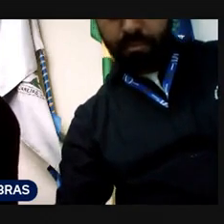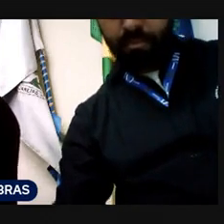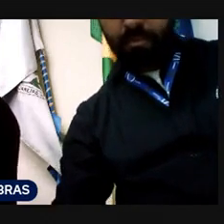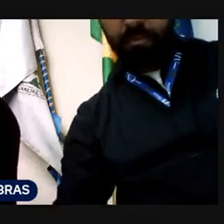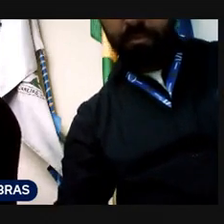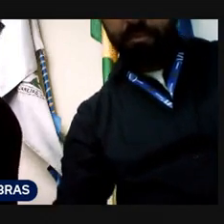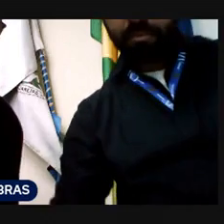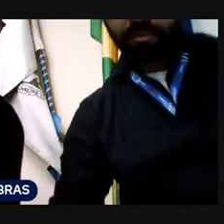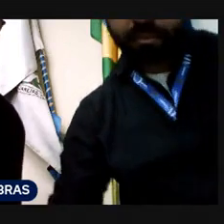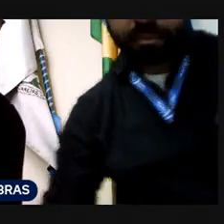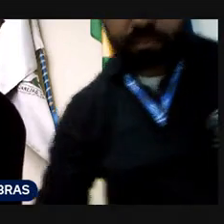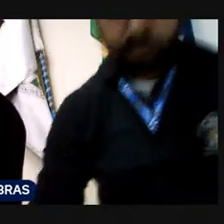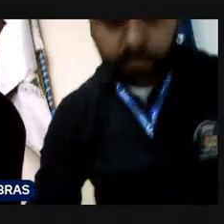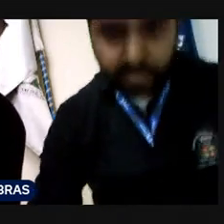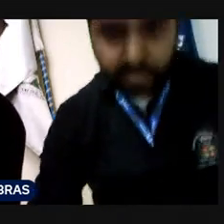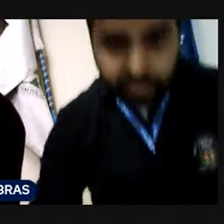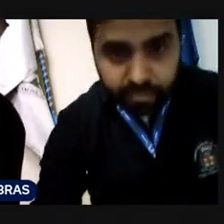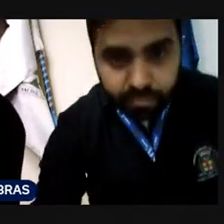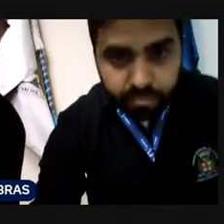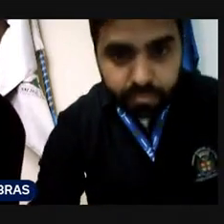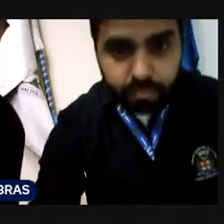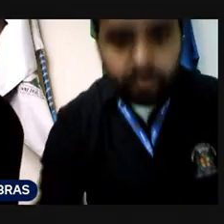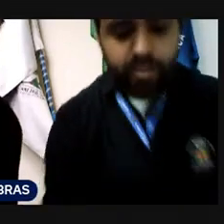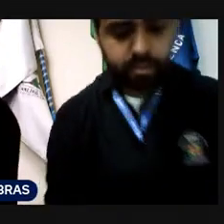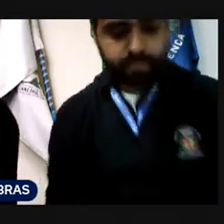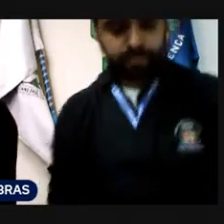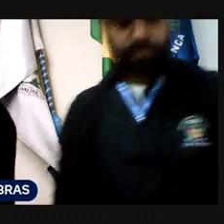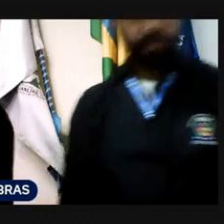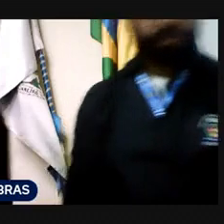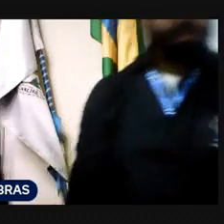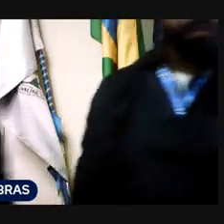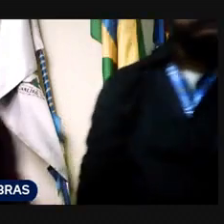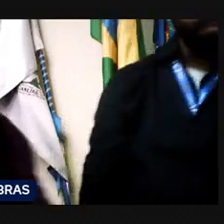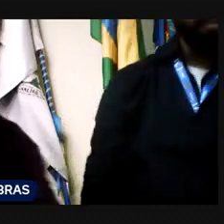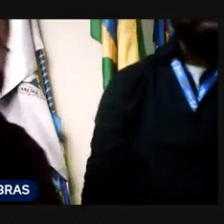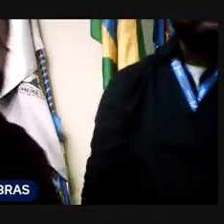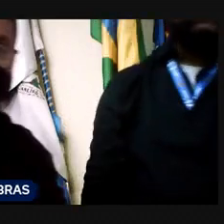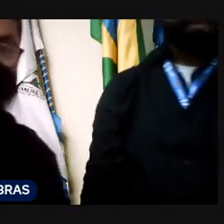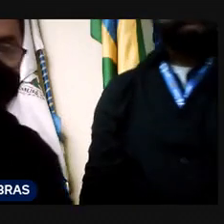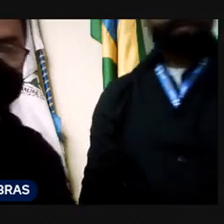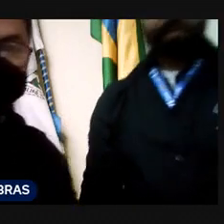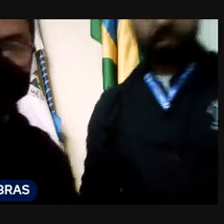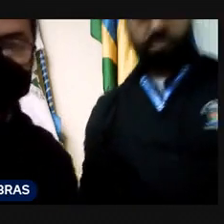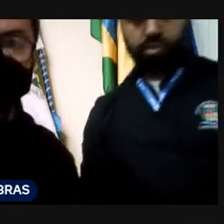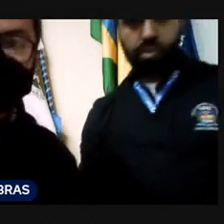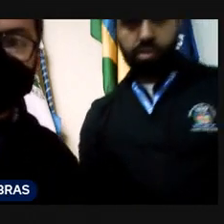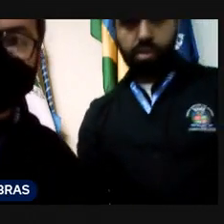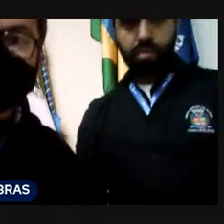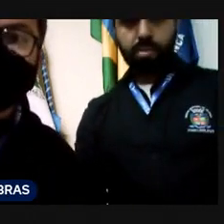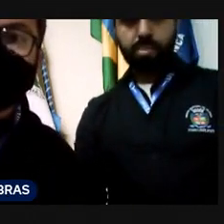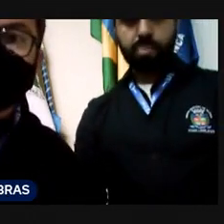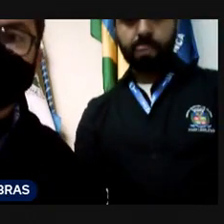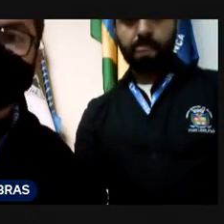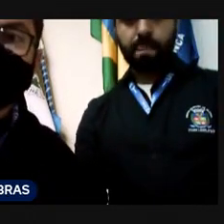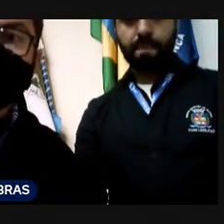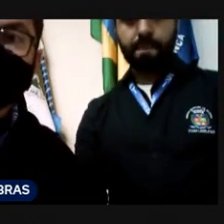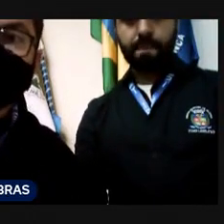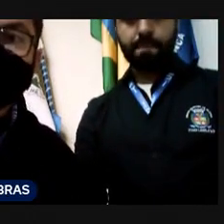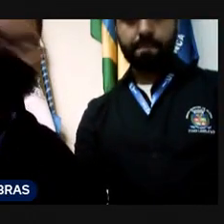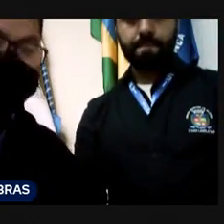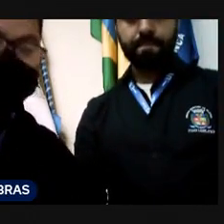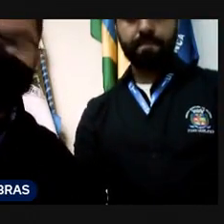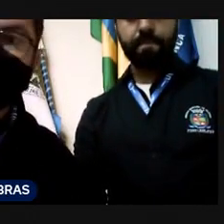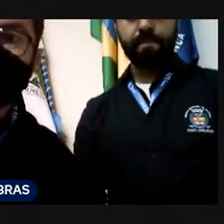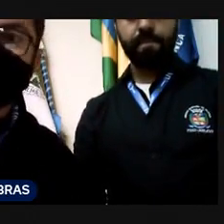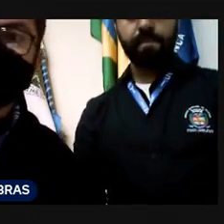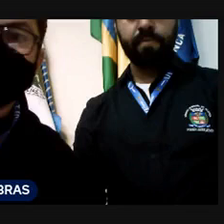ônibus de conservatório. Está lá já um burburinho tremendo com relação ao horário. A gente sabe que